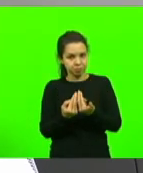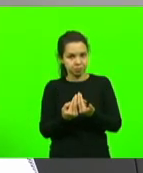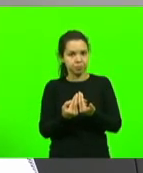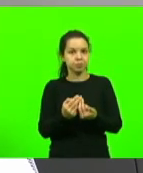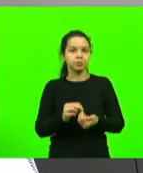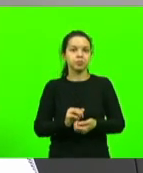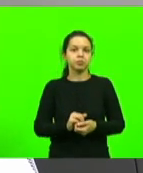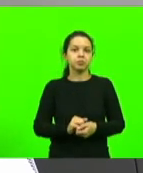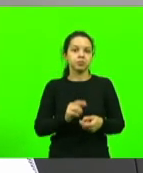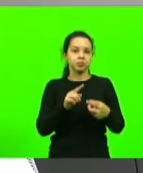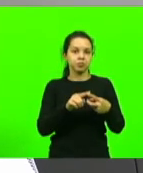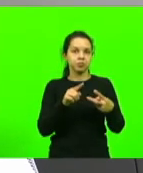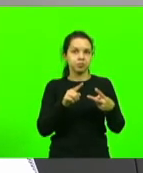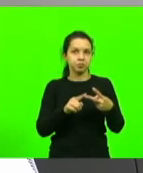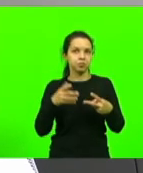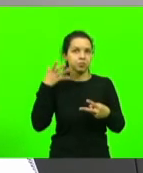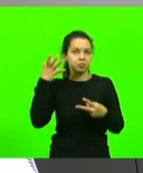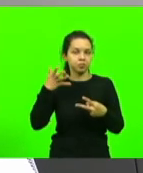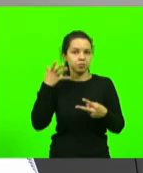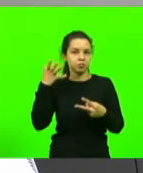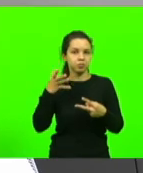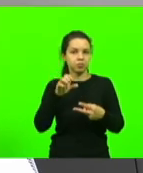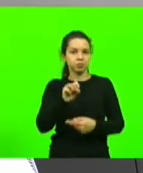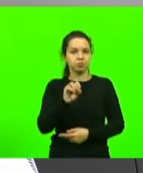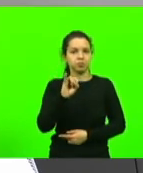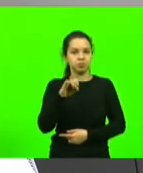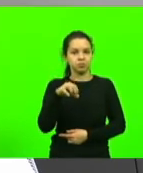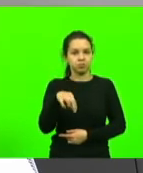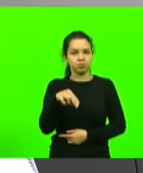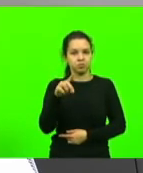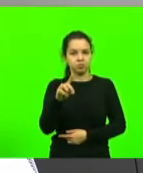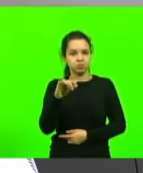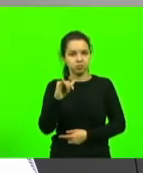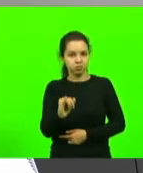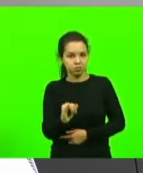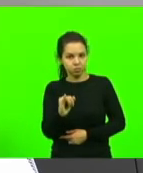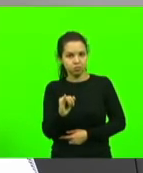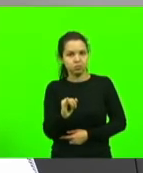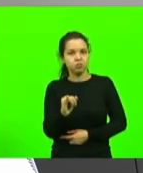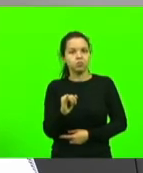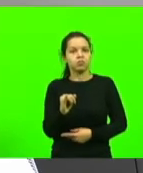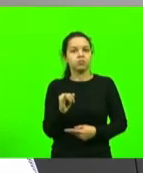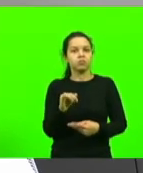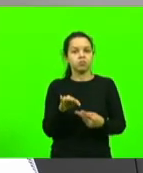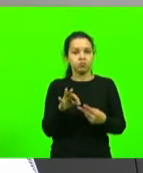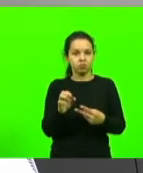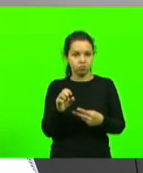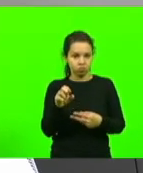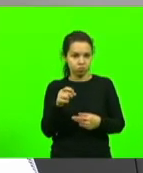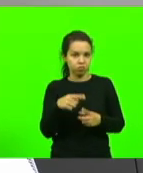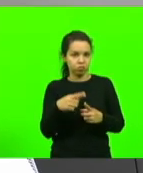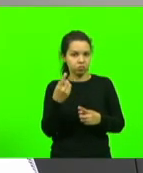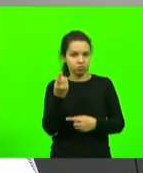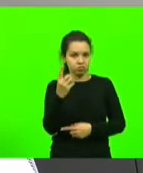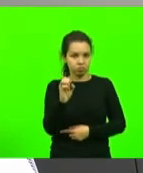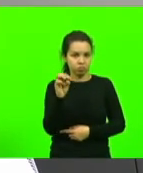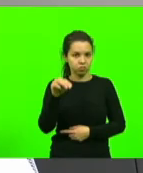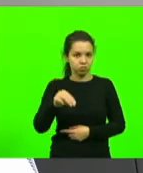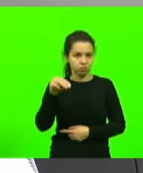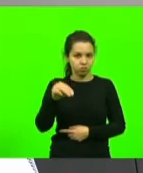falas o sim de res o sinjusc terão 10 minutos de fala né